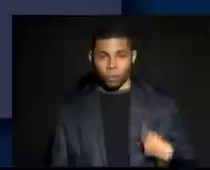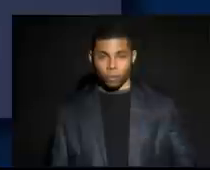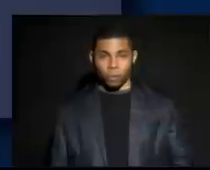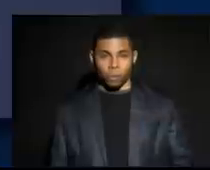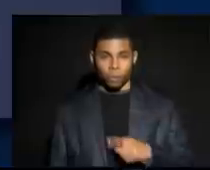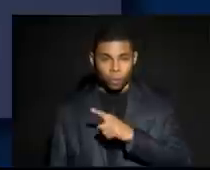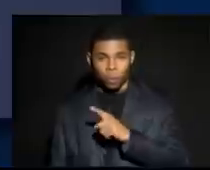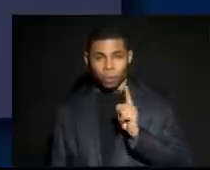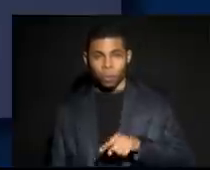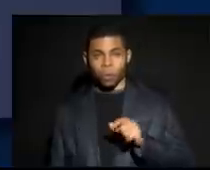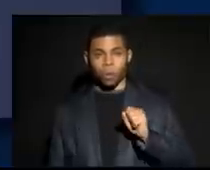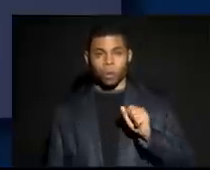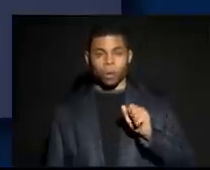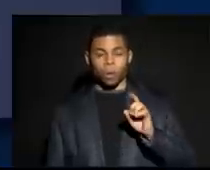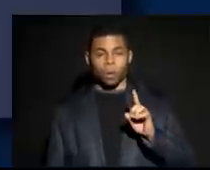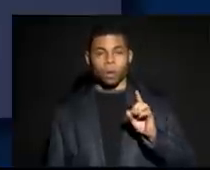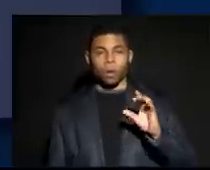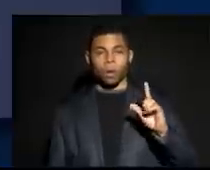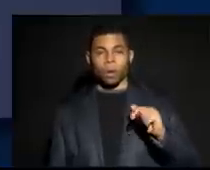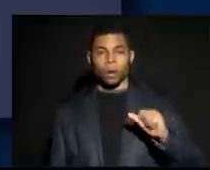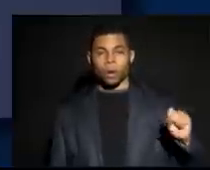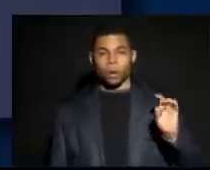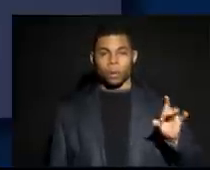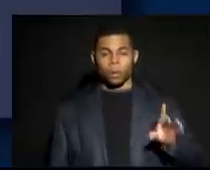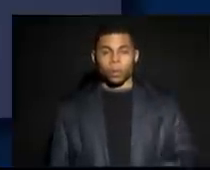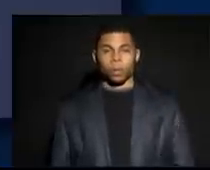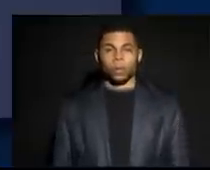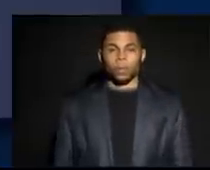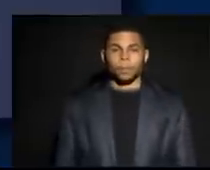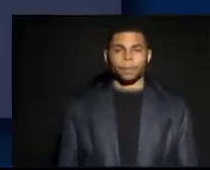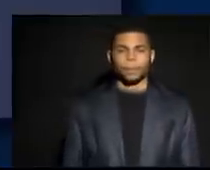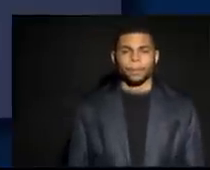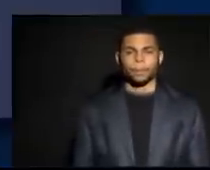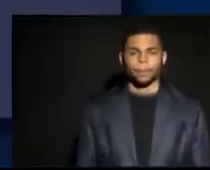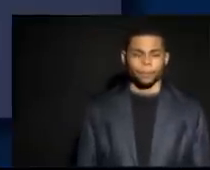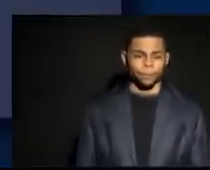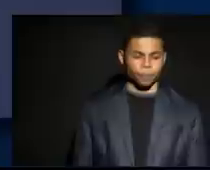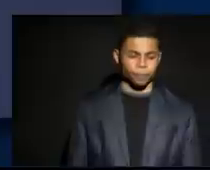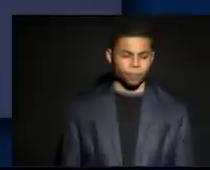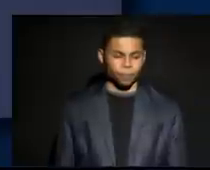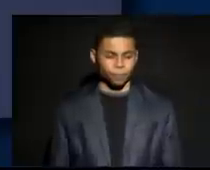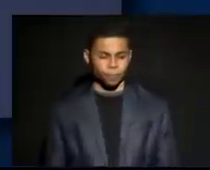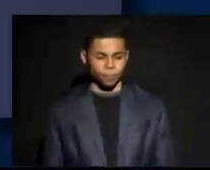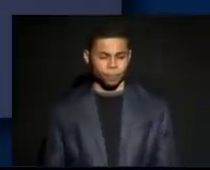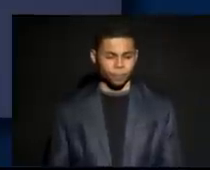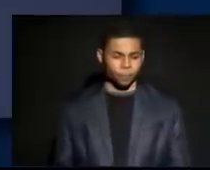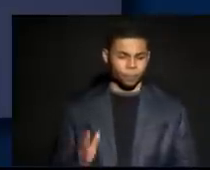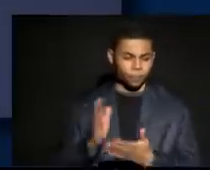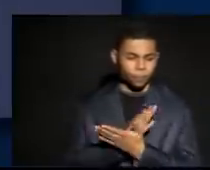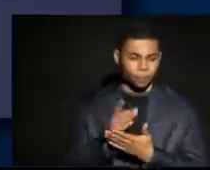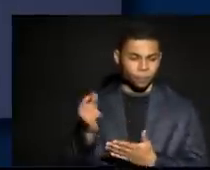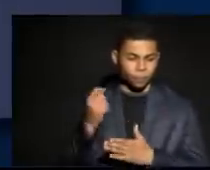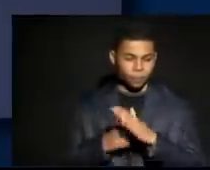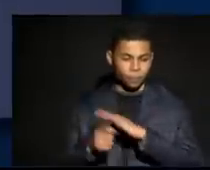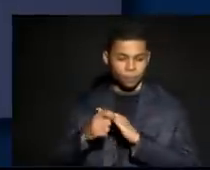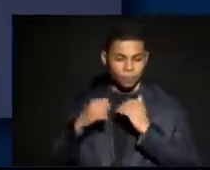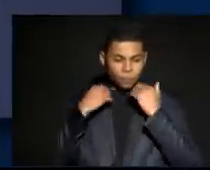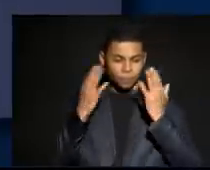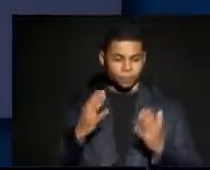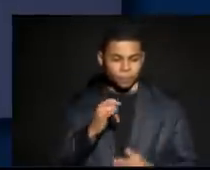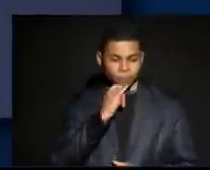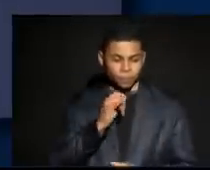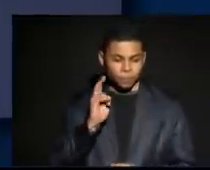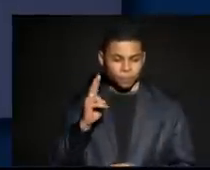China é um assento cresce por si só é alguns mercados emergentes se tornaram e nem vestíveis como